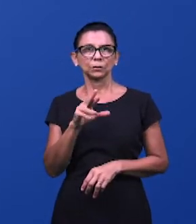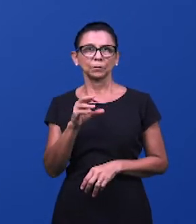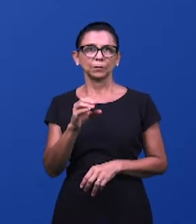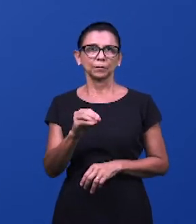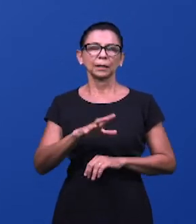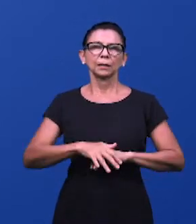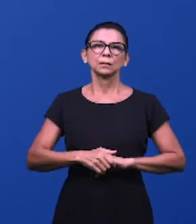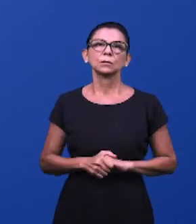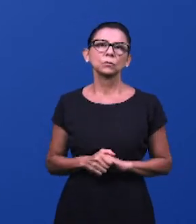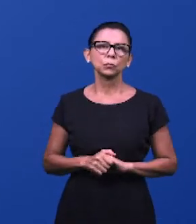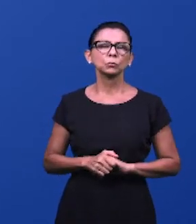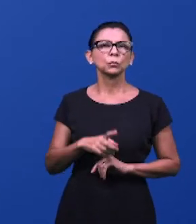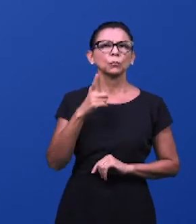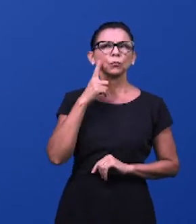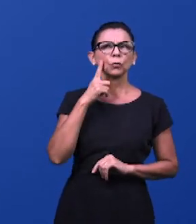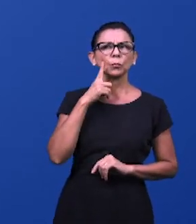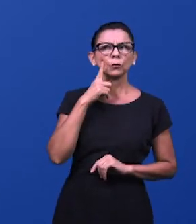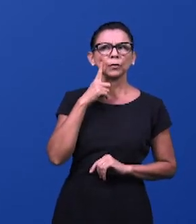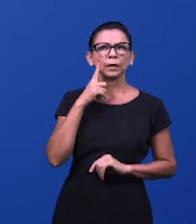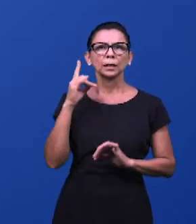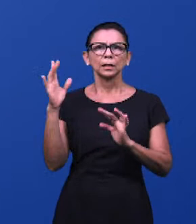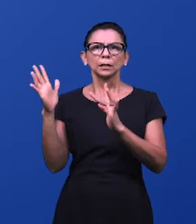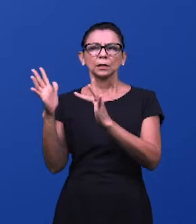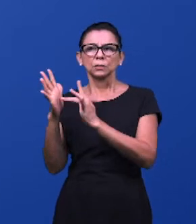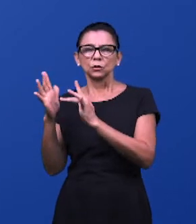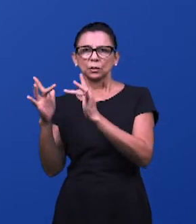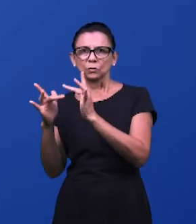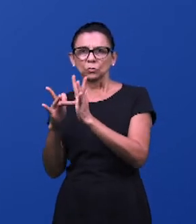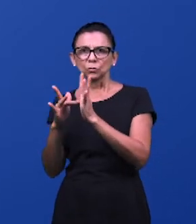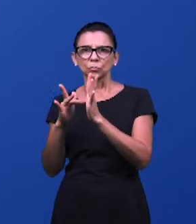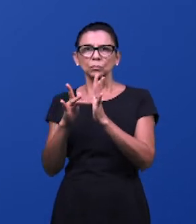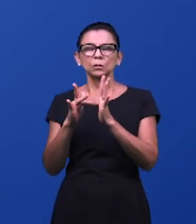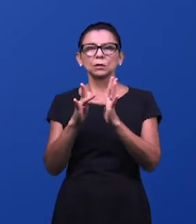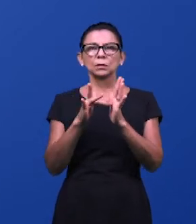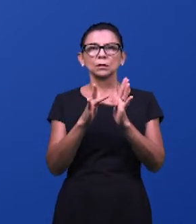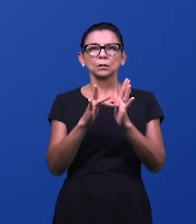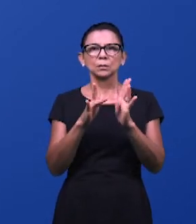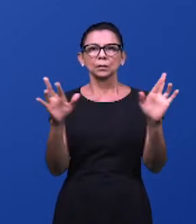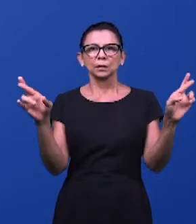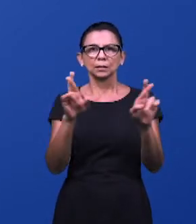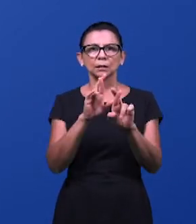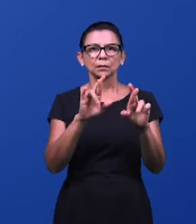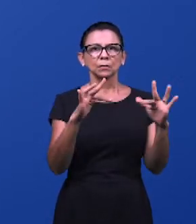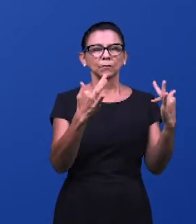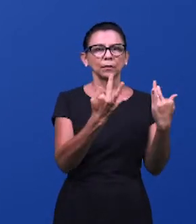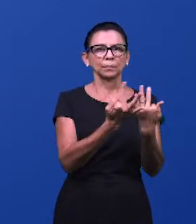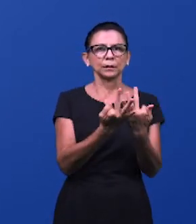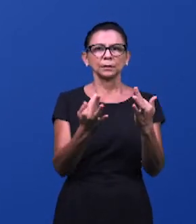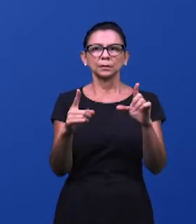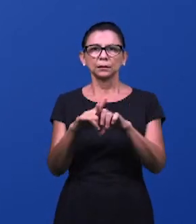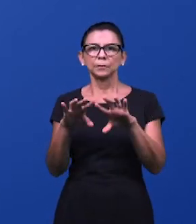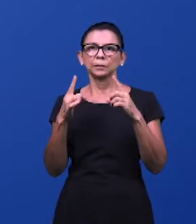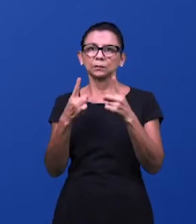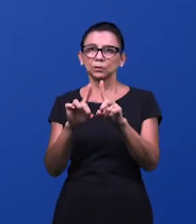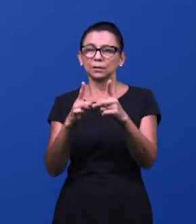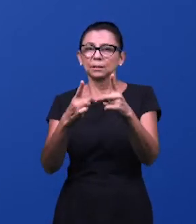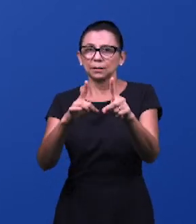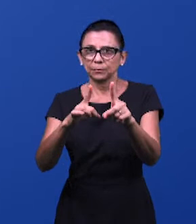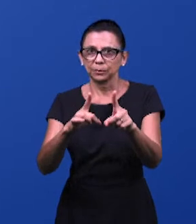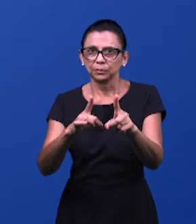a relação humana entre o Senhor Jesus com os seus familiares e também com os seus